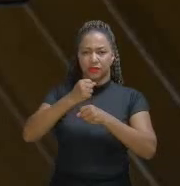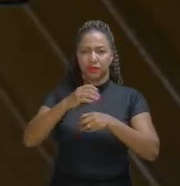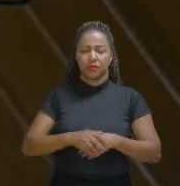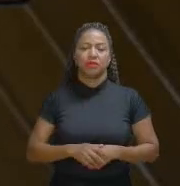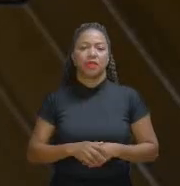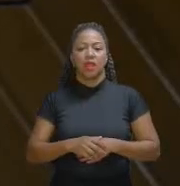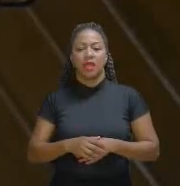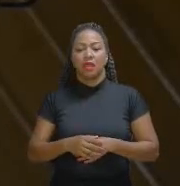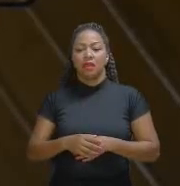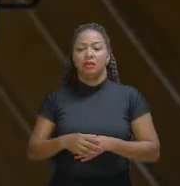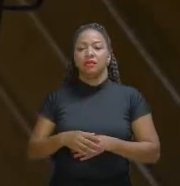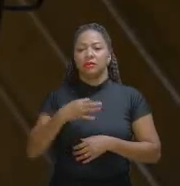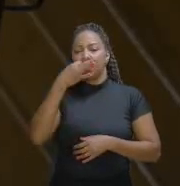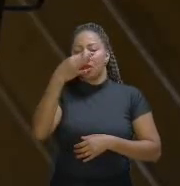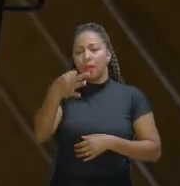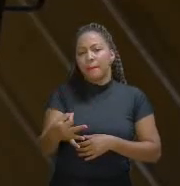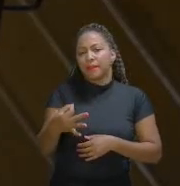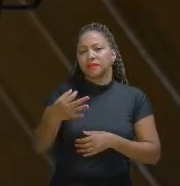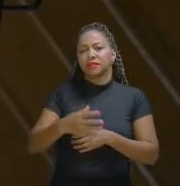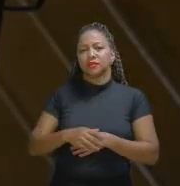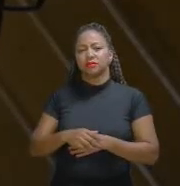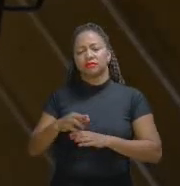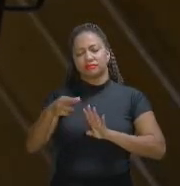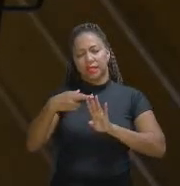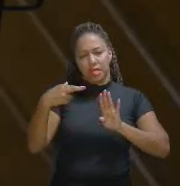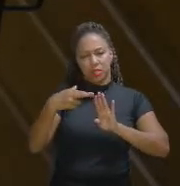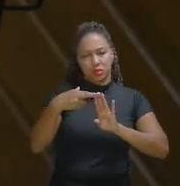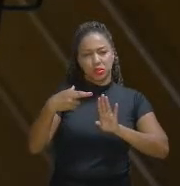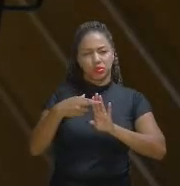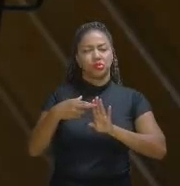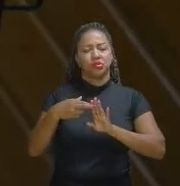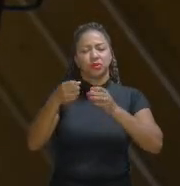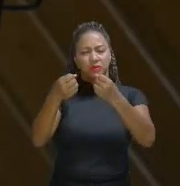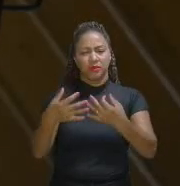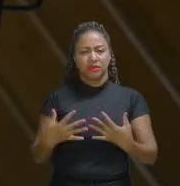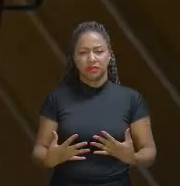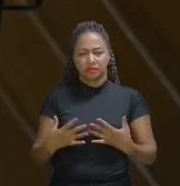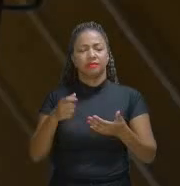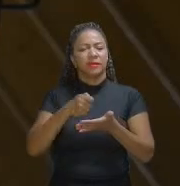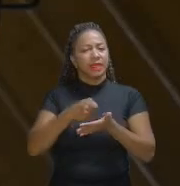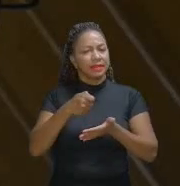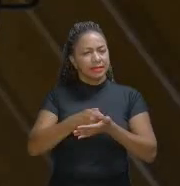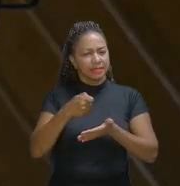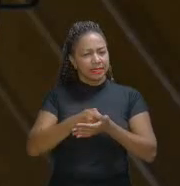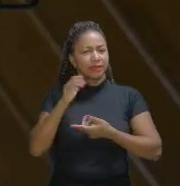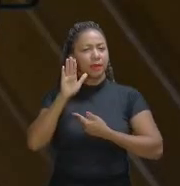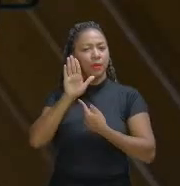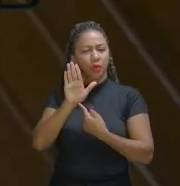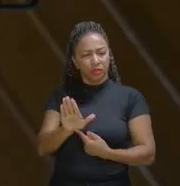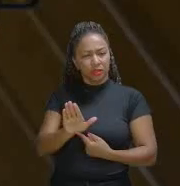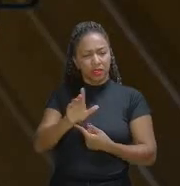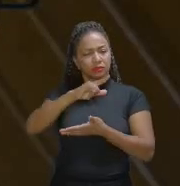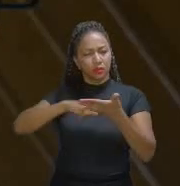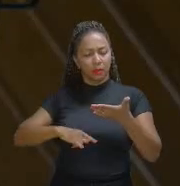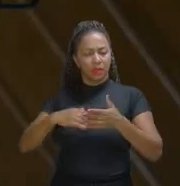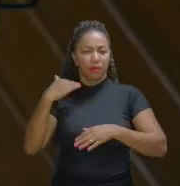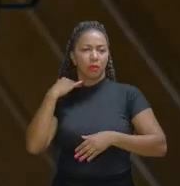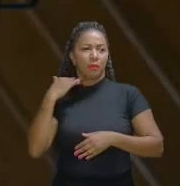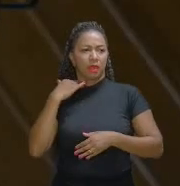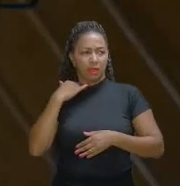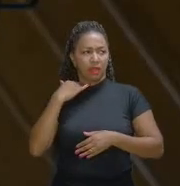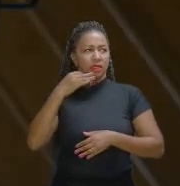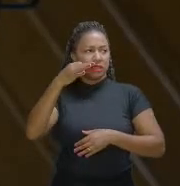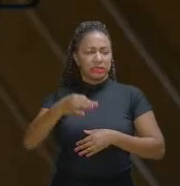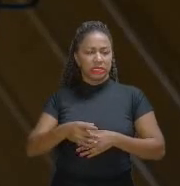O parecer ministerial destacou que, embora a resolução já dita exija a apresentação dos extratos em sua